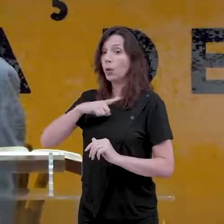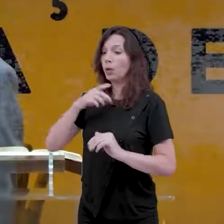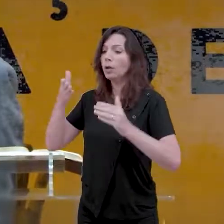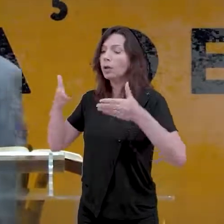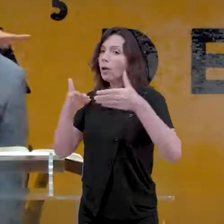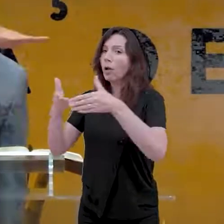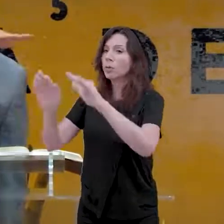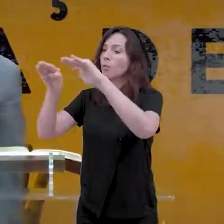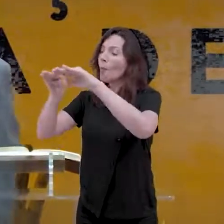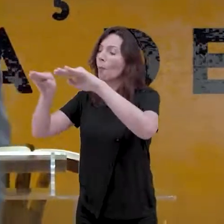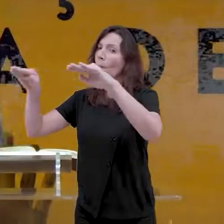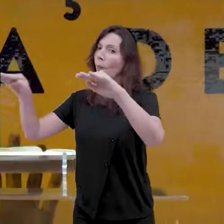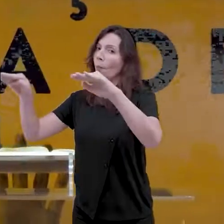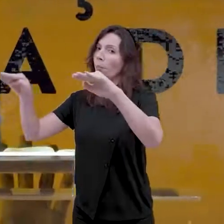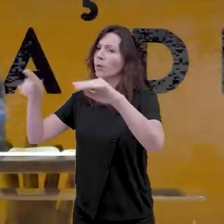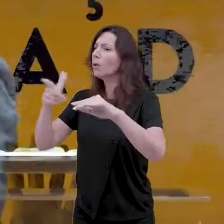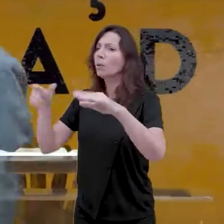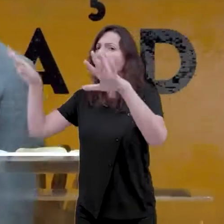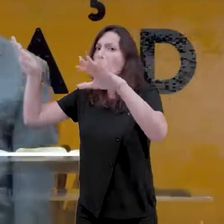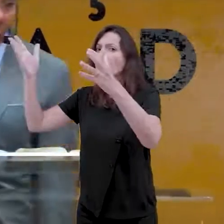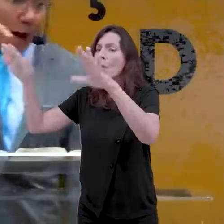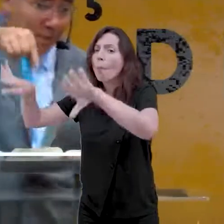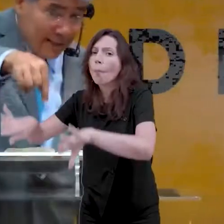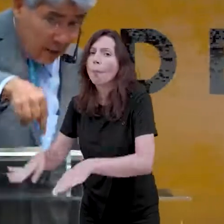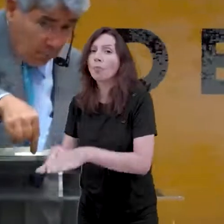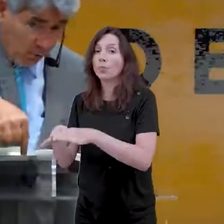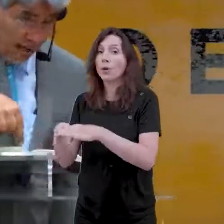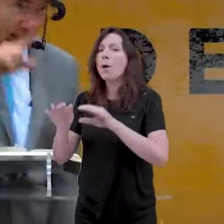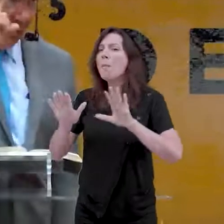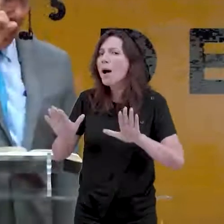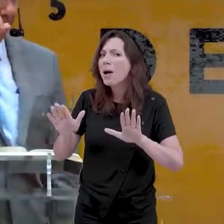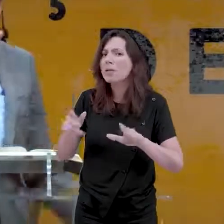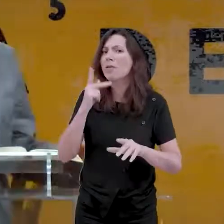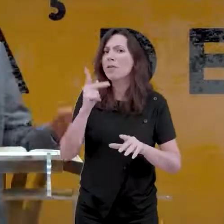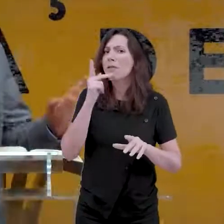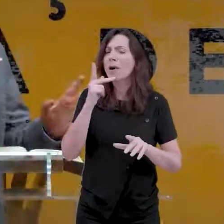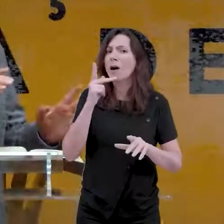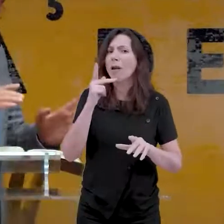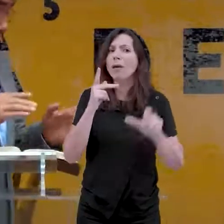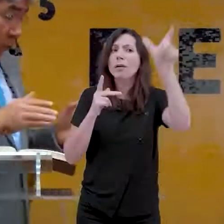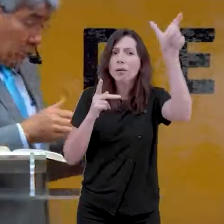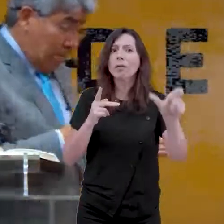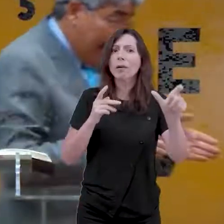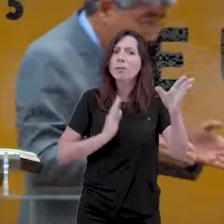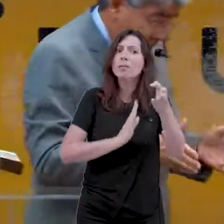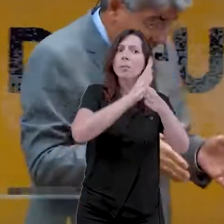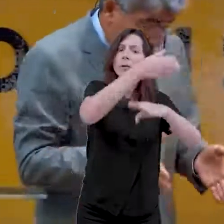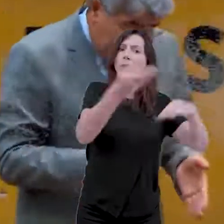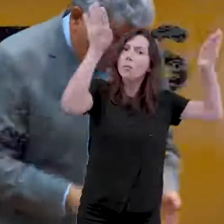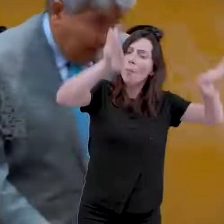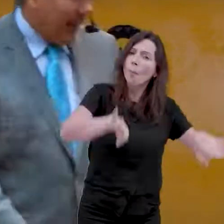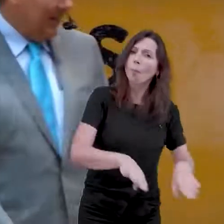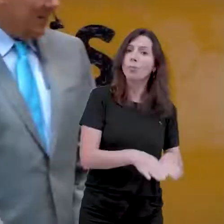vale. Está aplanado, no coração está aplanado. Mas o qual passando pelo vale. Então note você que os